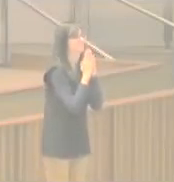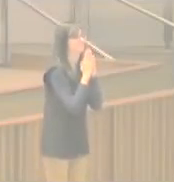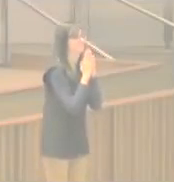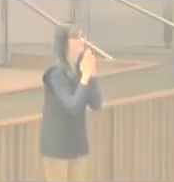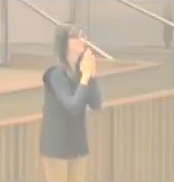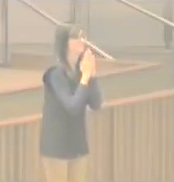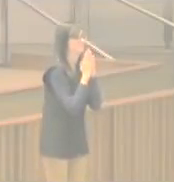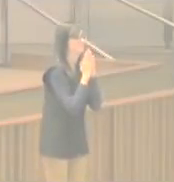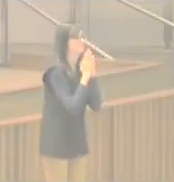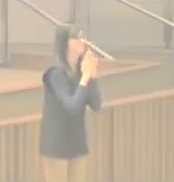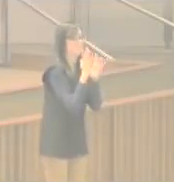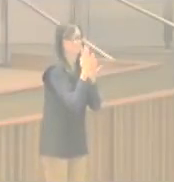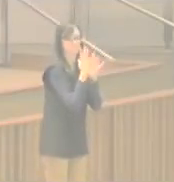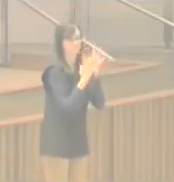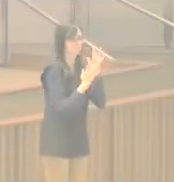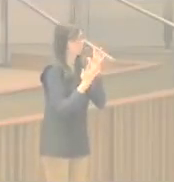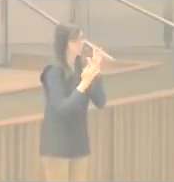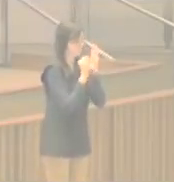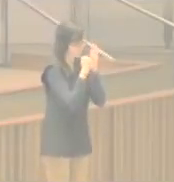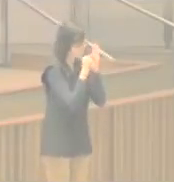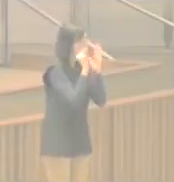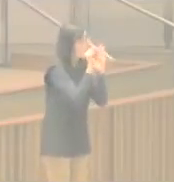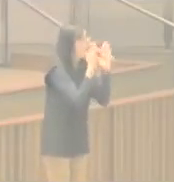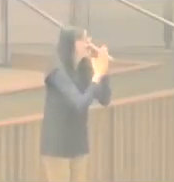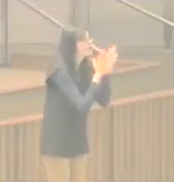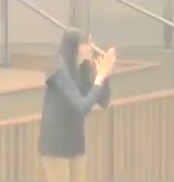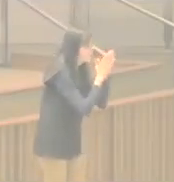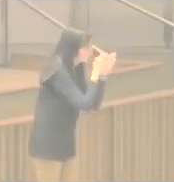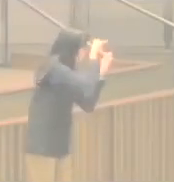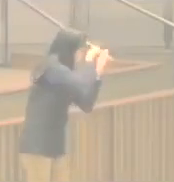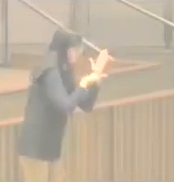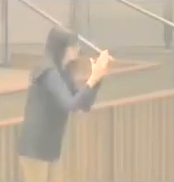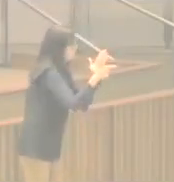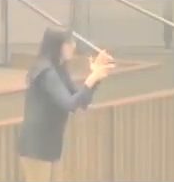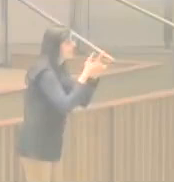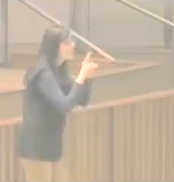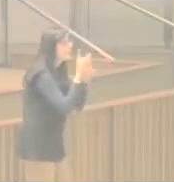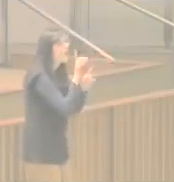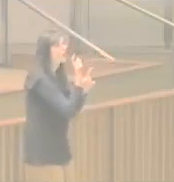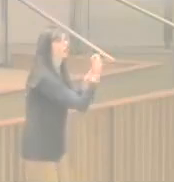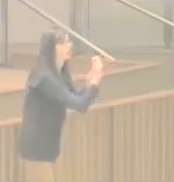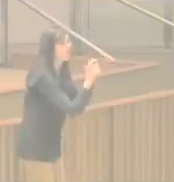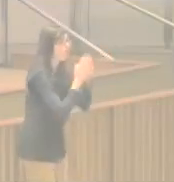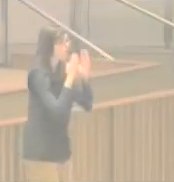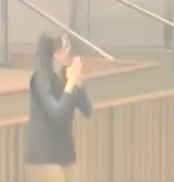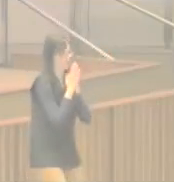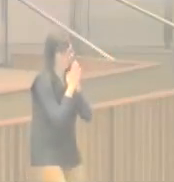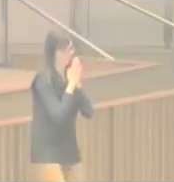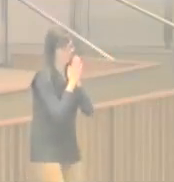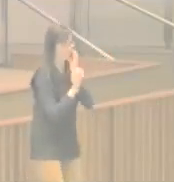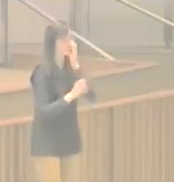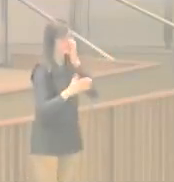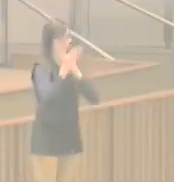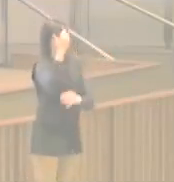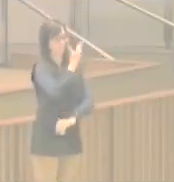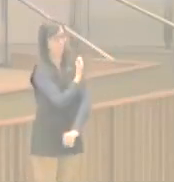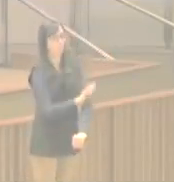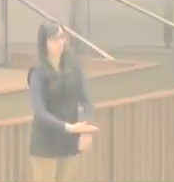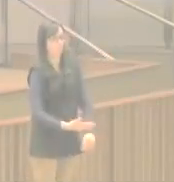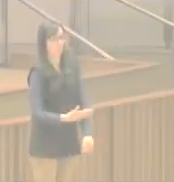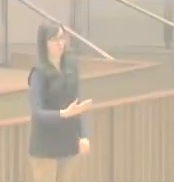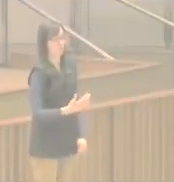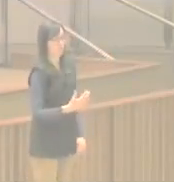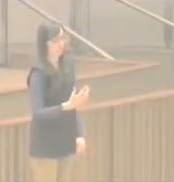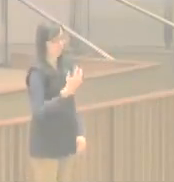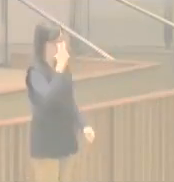A Bíblia não registra esta oração, mas uma antiga tradição judaica